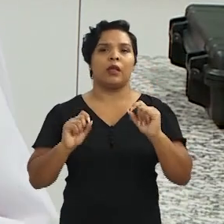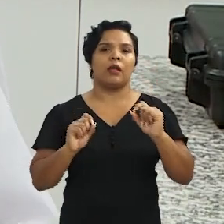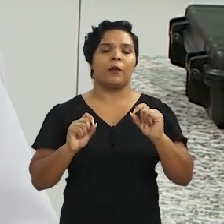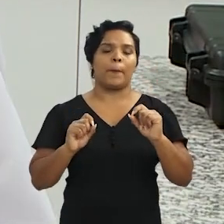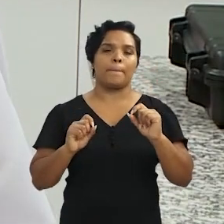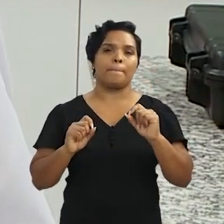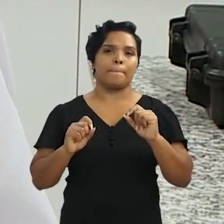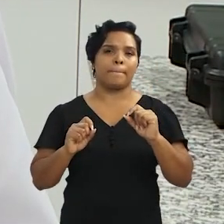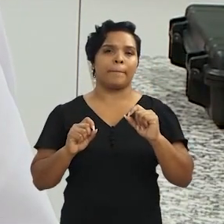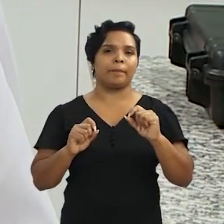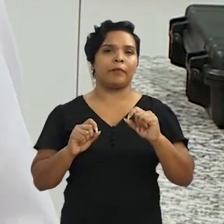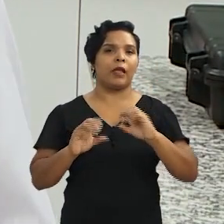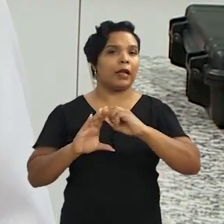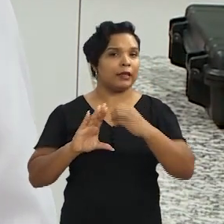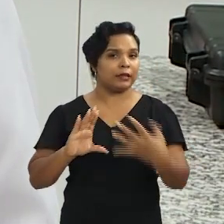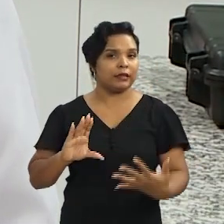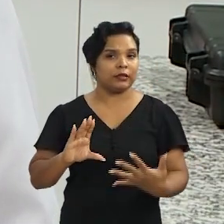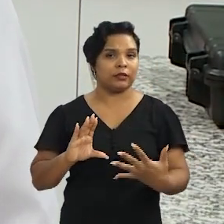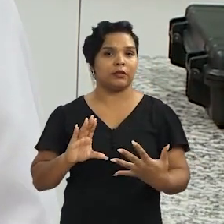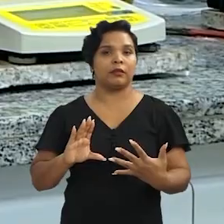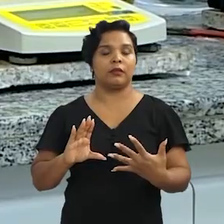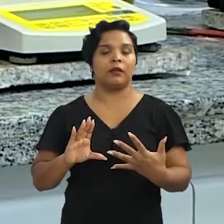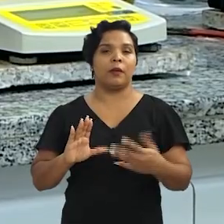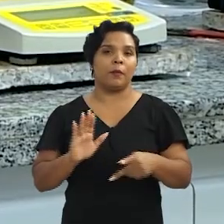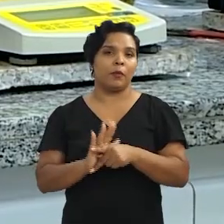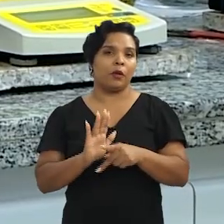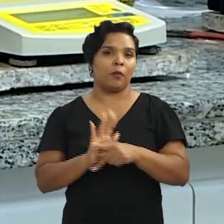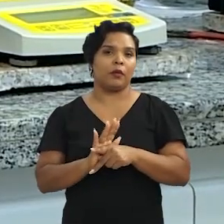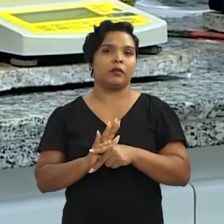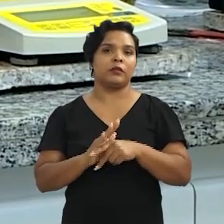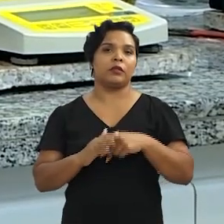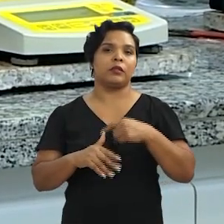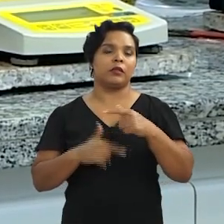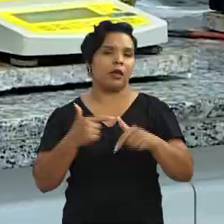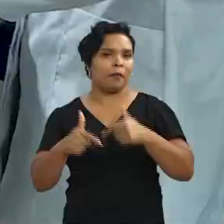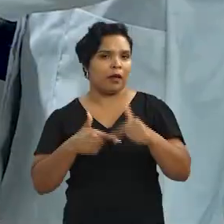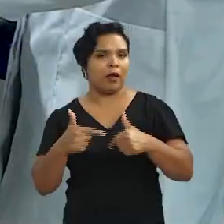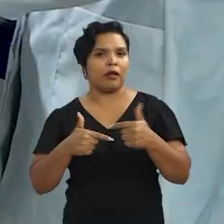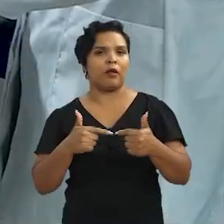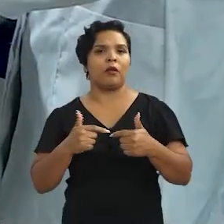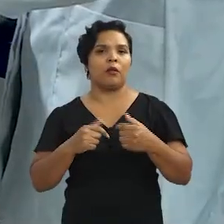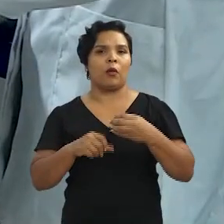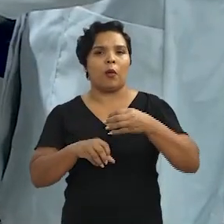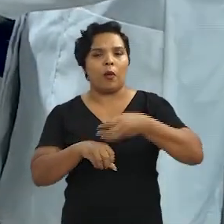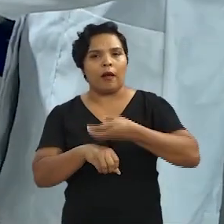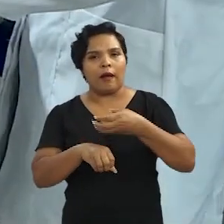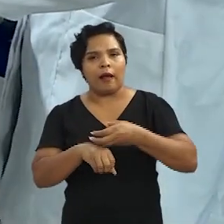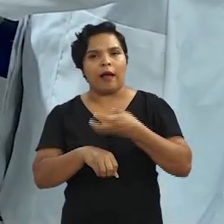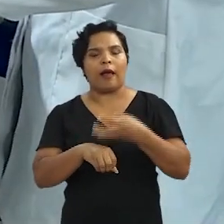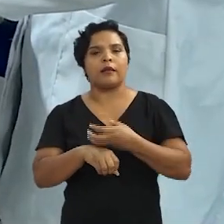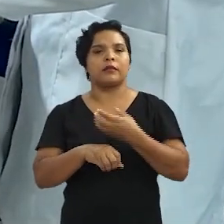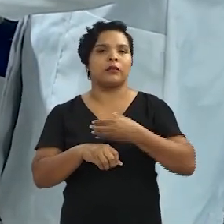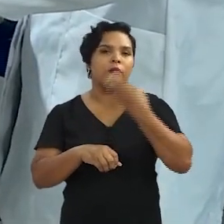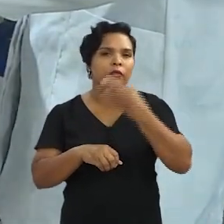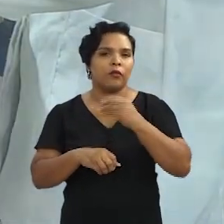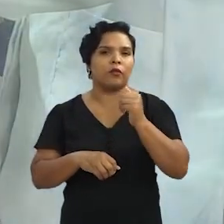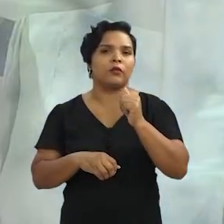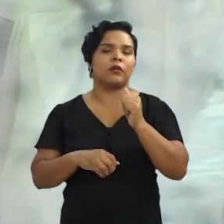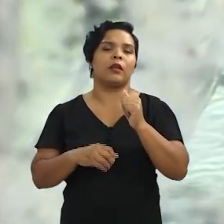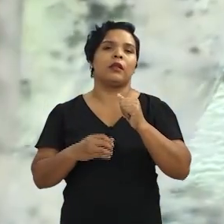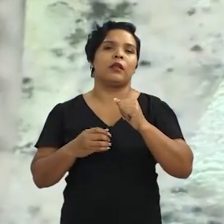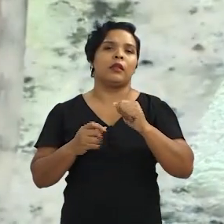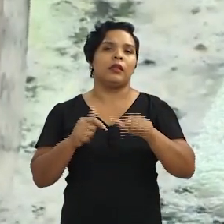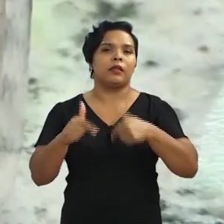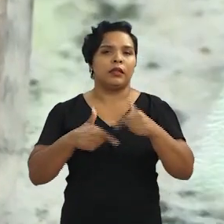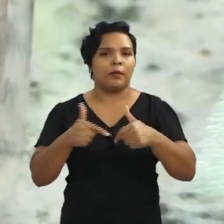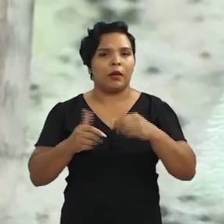que é considerado resíduo. Então, como eu falei, a gente trabalha com cabeça de camarão, a gente trabalha com casca de acerola, a gente trabalha